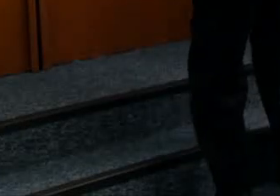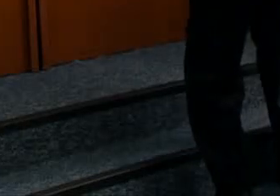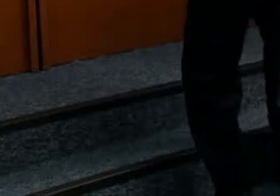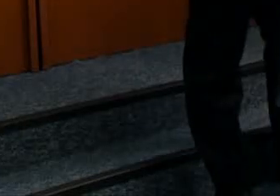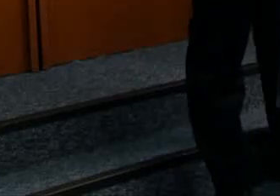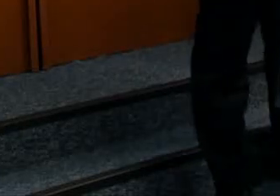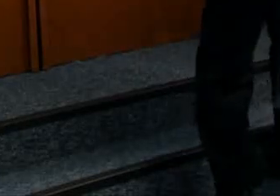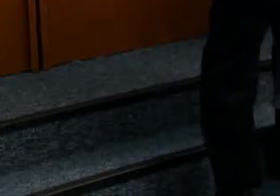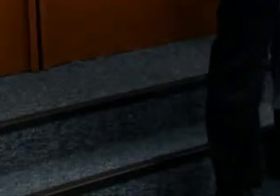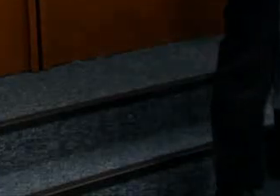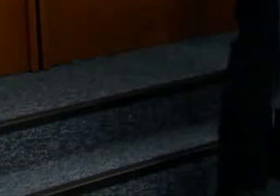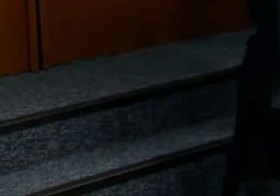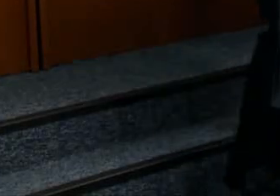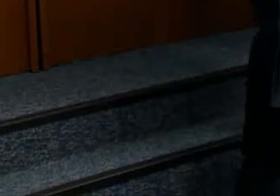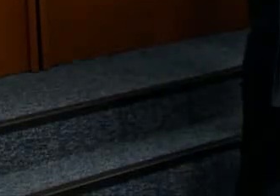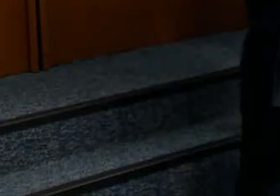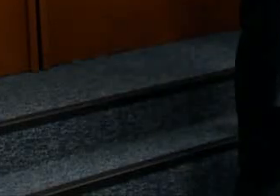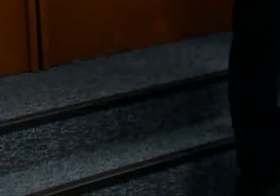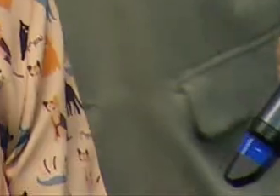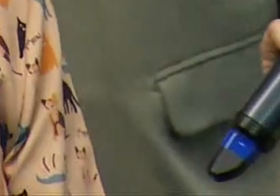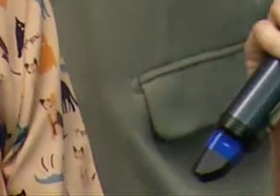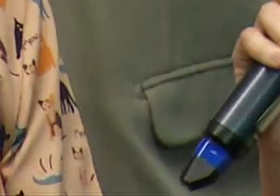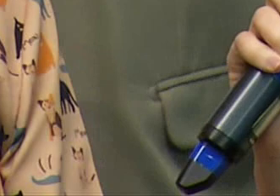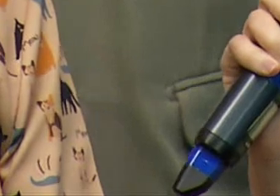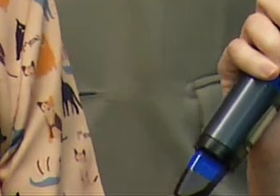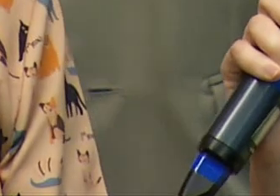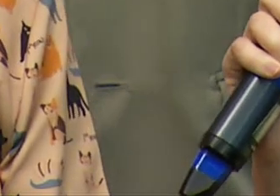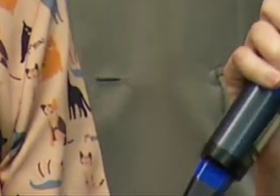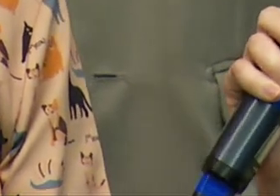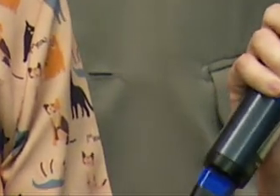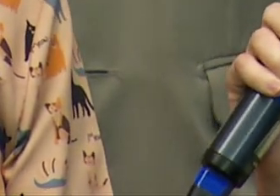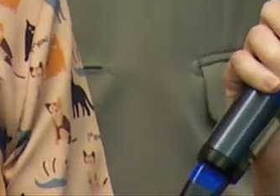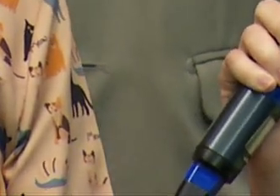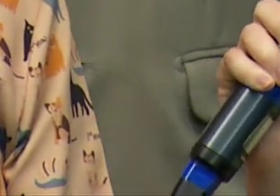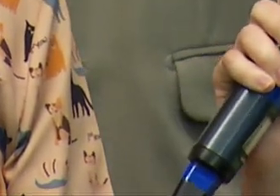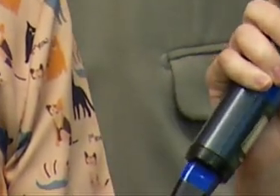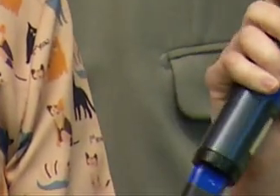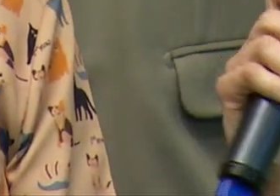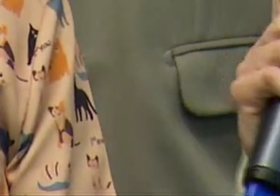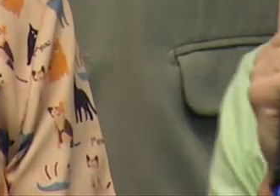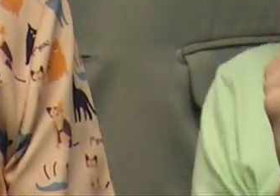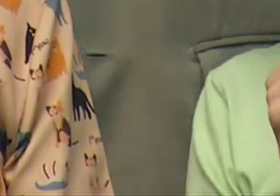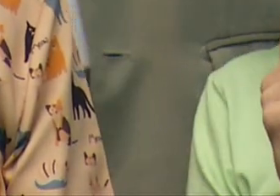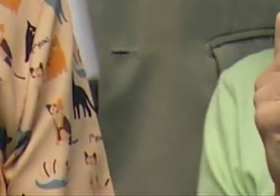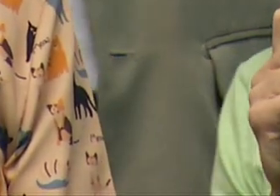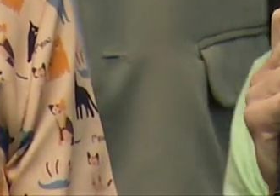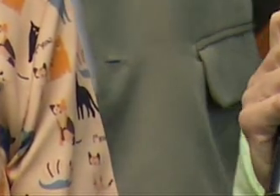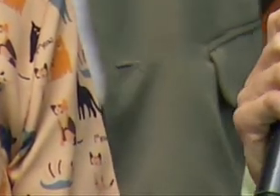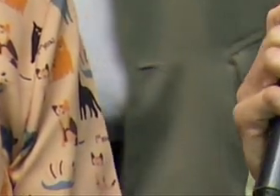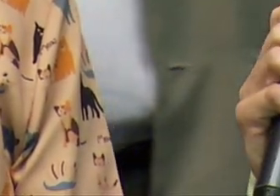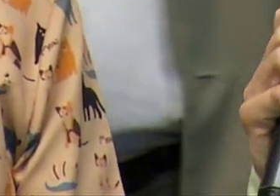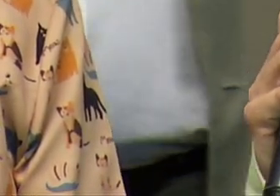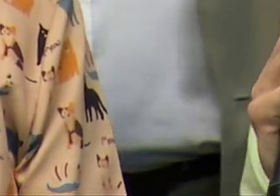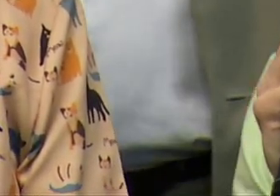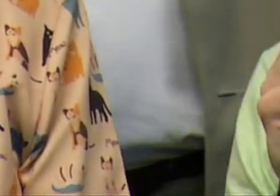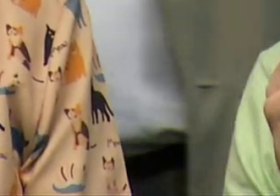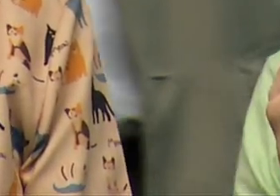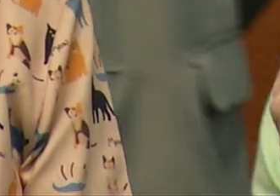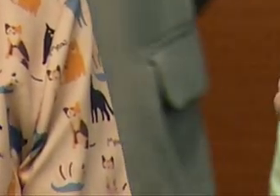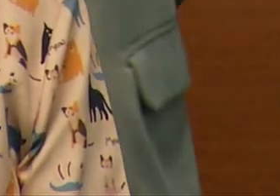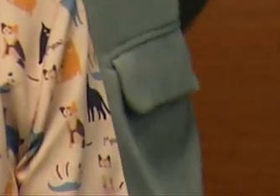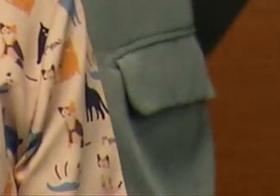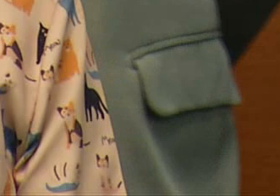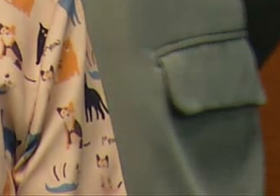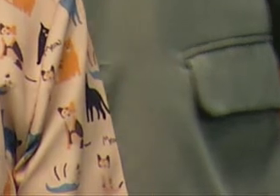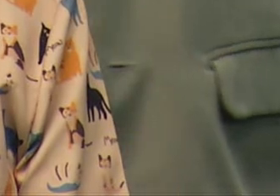o Reinaldo, ele é meu companheiro de vida, mas pela questão do profissionalismo que ele vem desempenhando aqui na Câmara, né? A